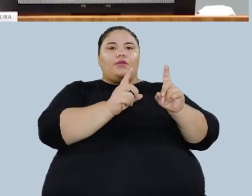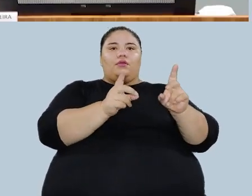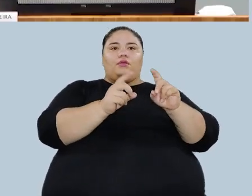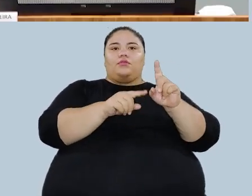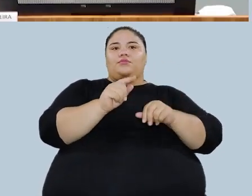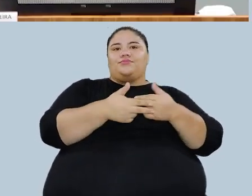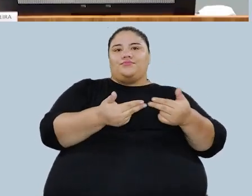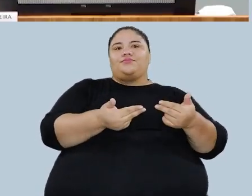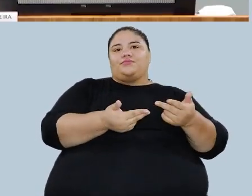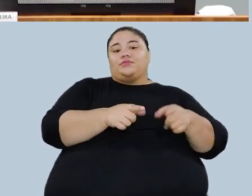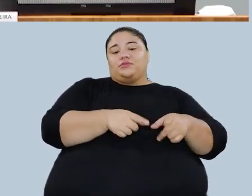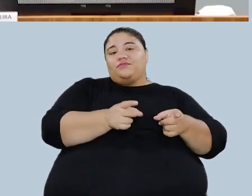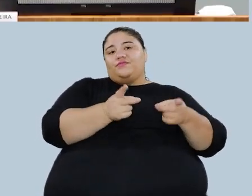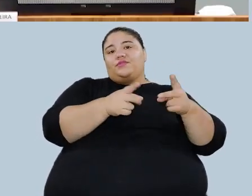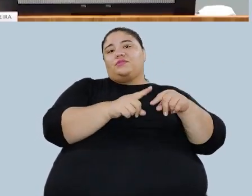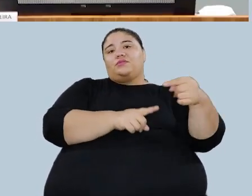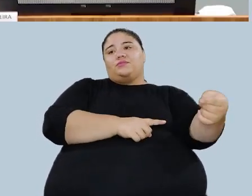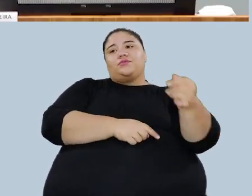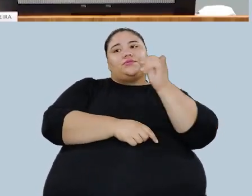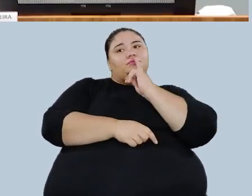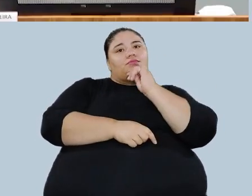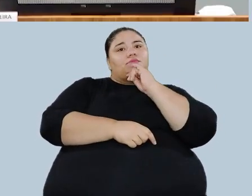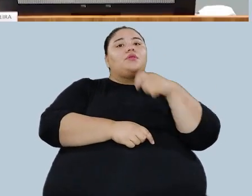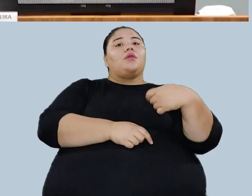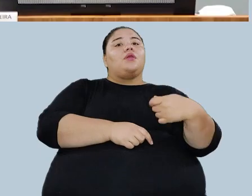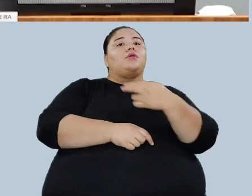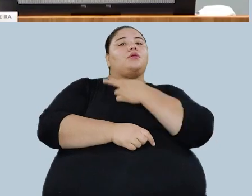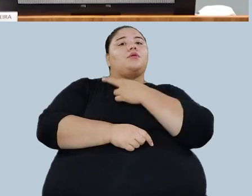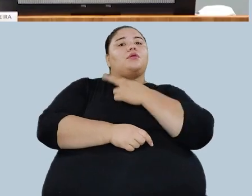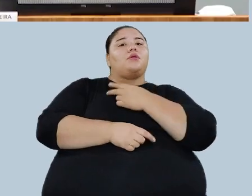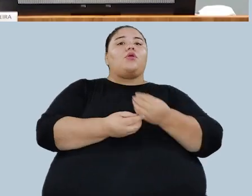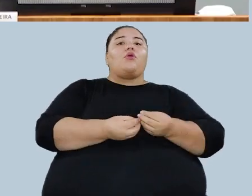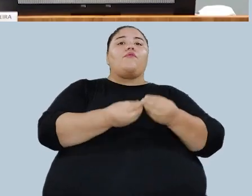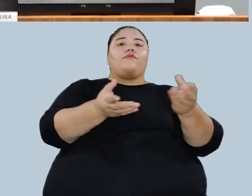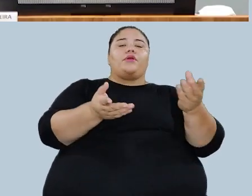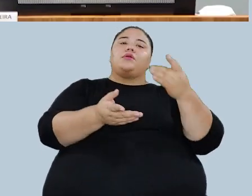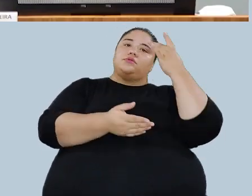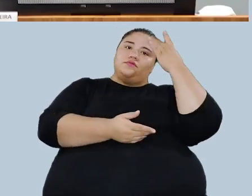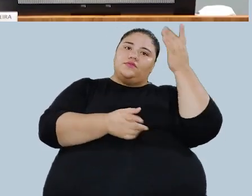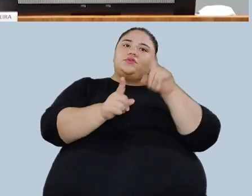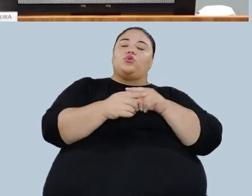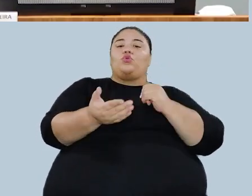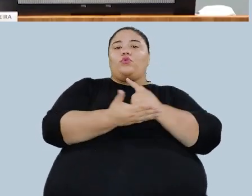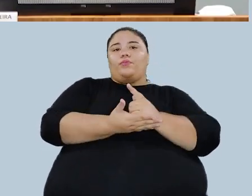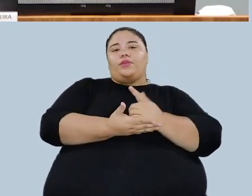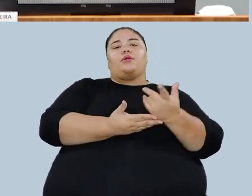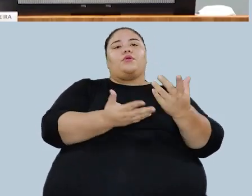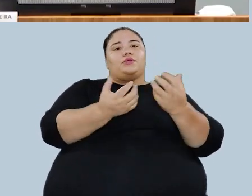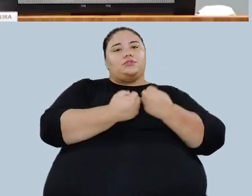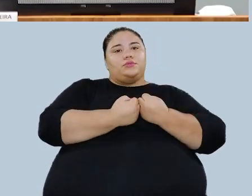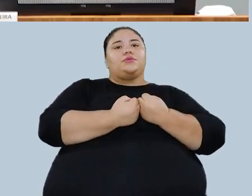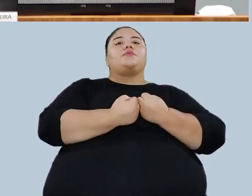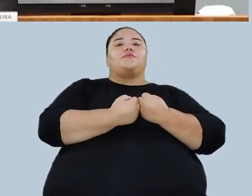dos recebíveis, né? E essa venda de recebíveis depois, quem faz o arranjo de pagamento muitas vezes oferece essa facilidade de comprar